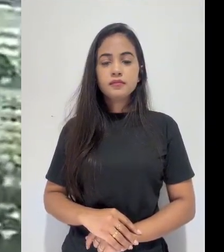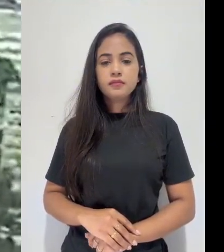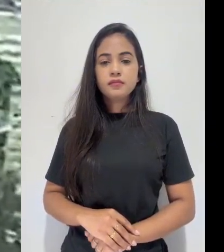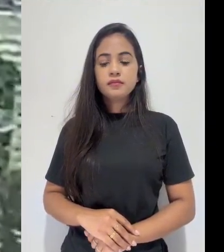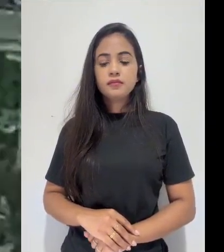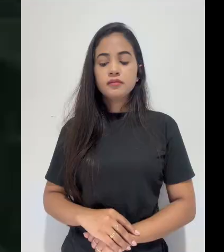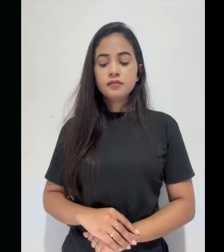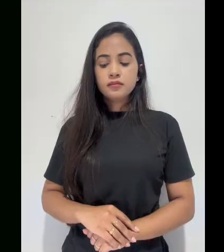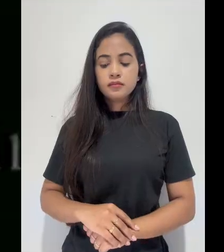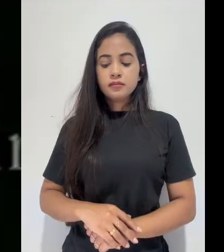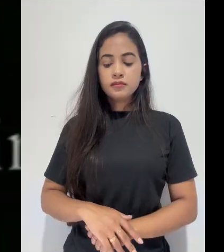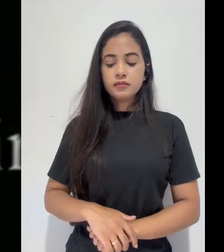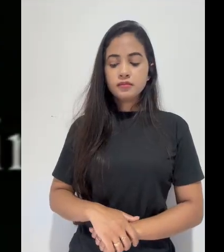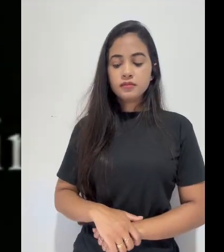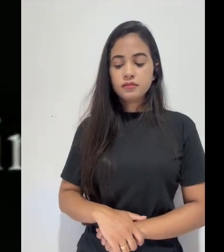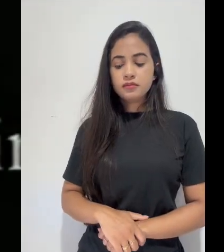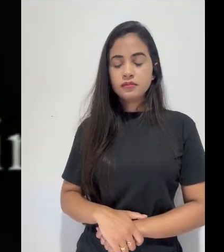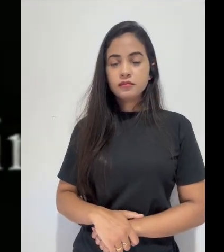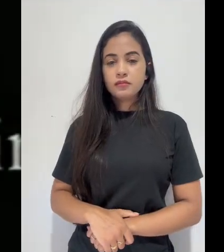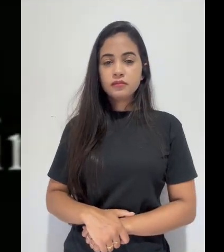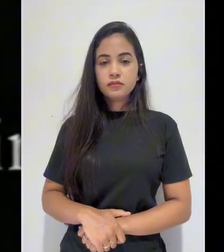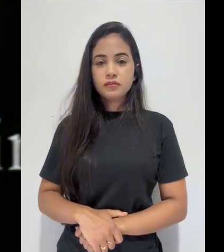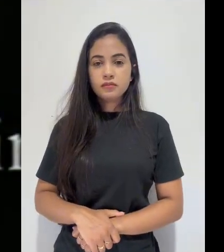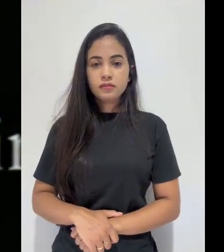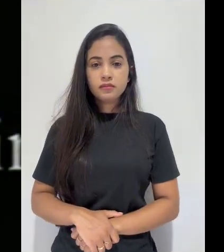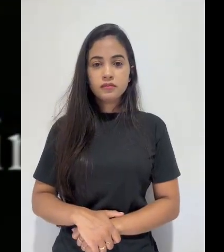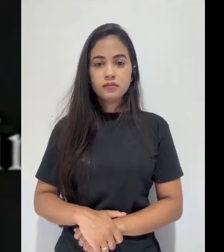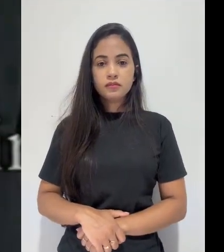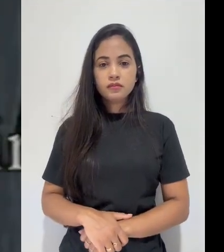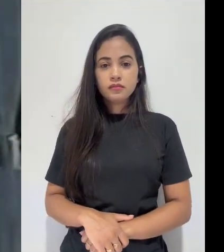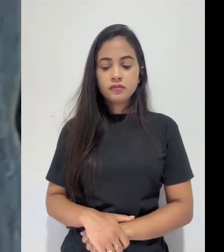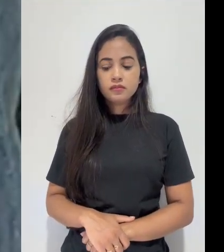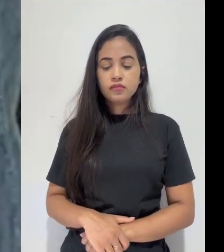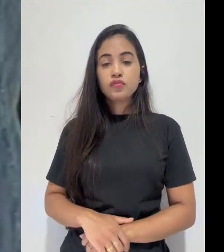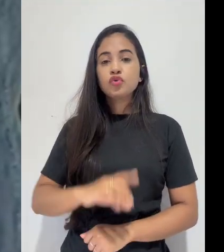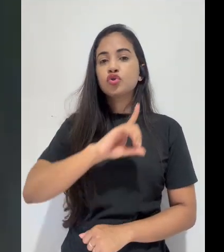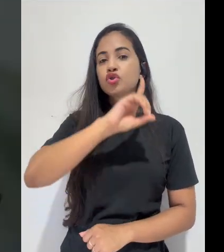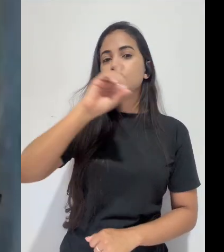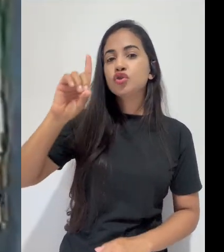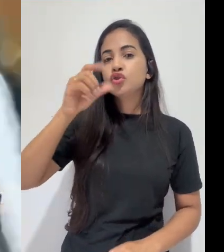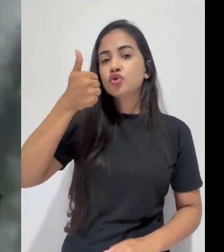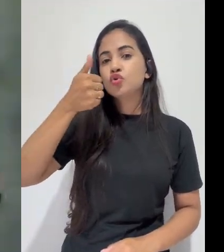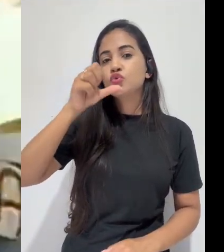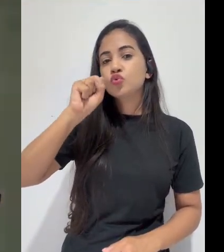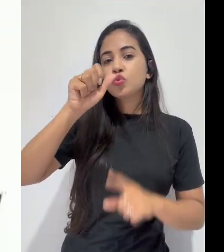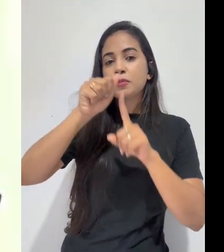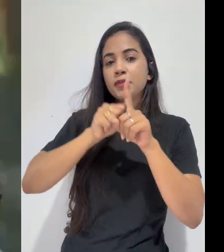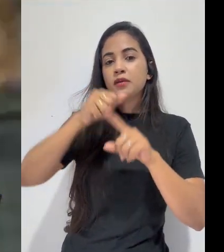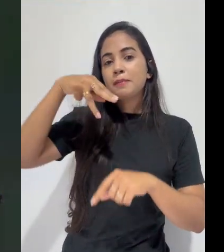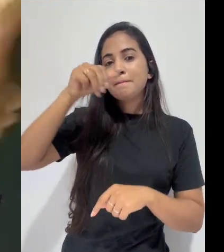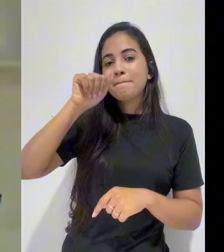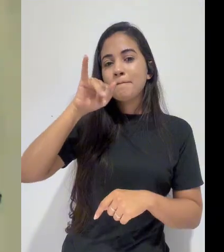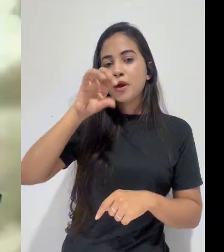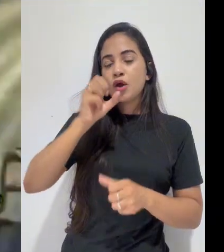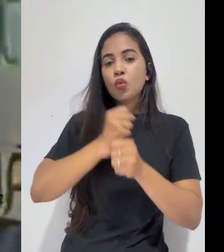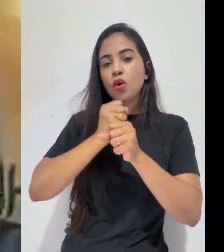No dia 18 de maio